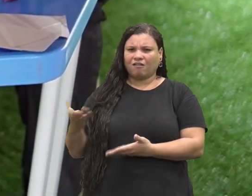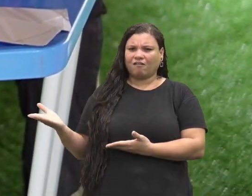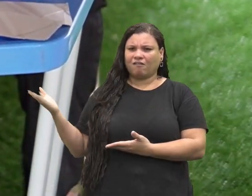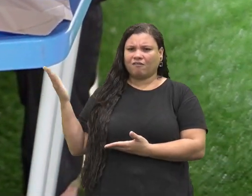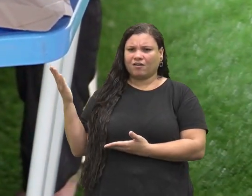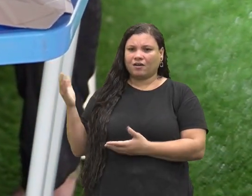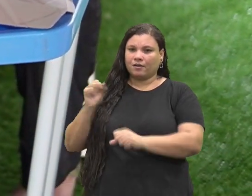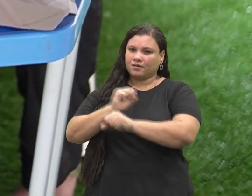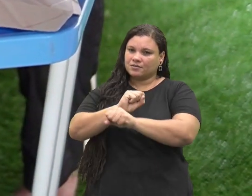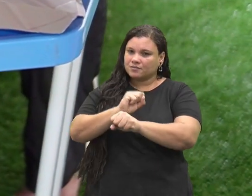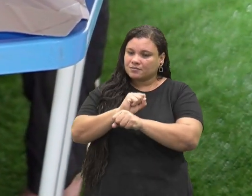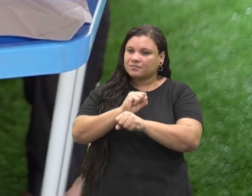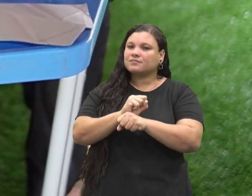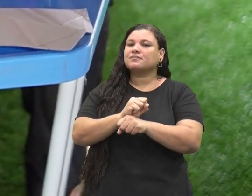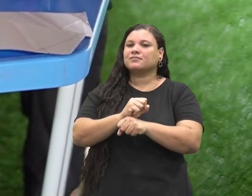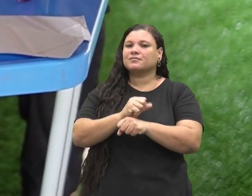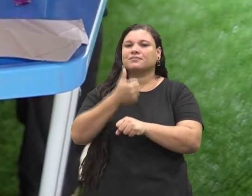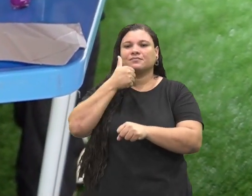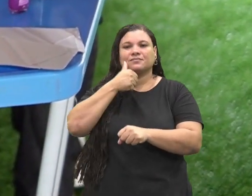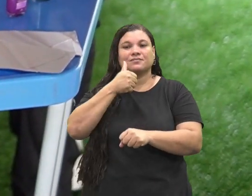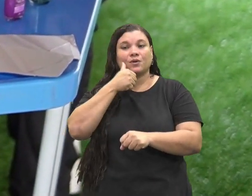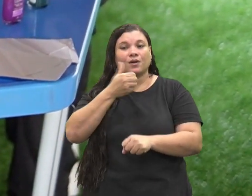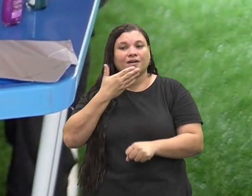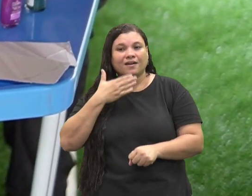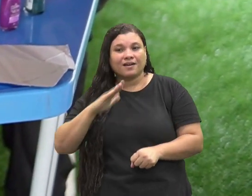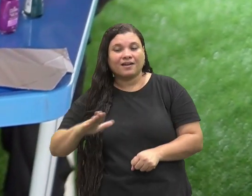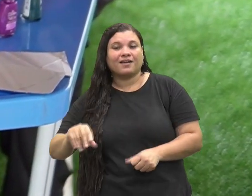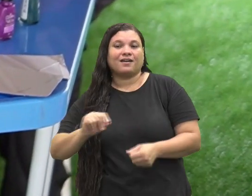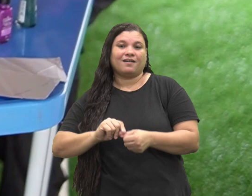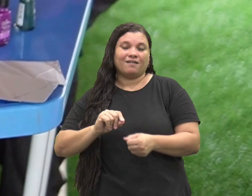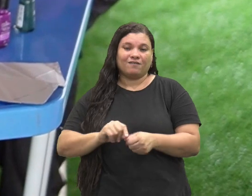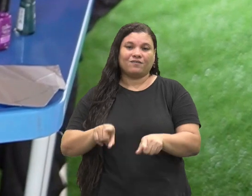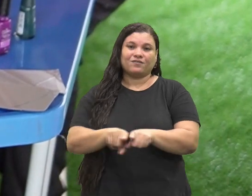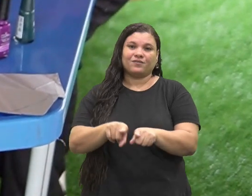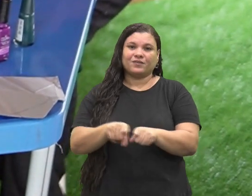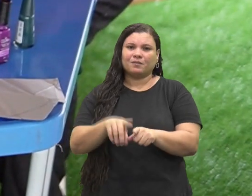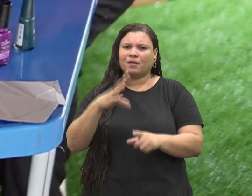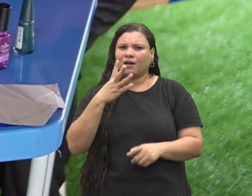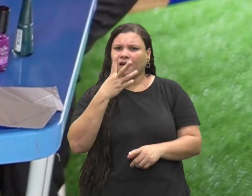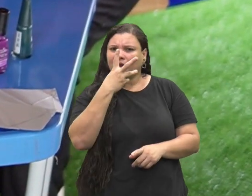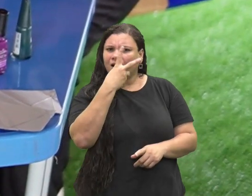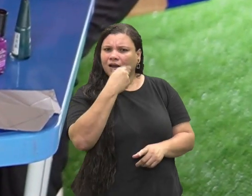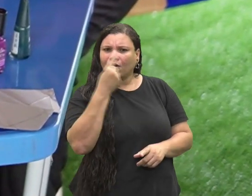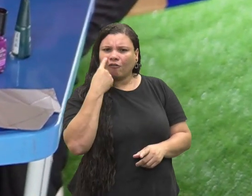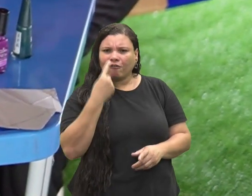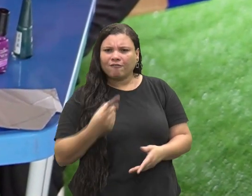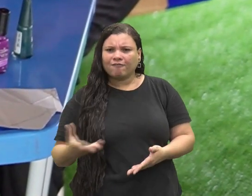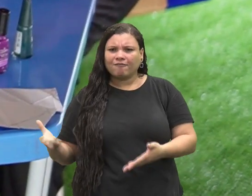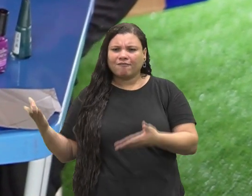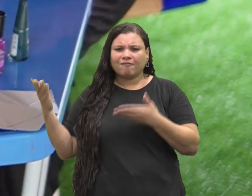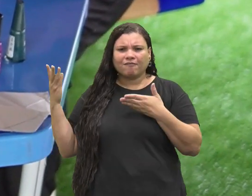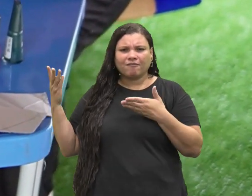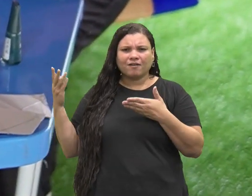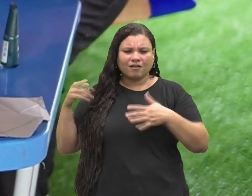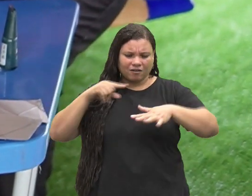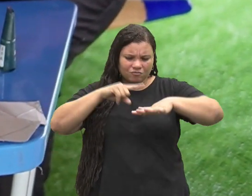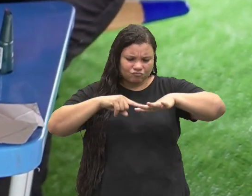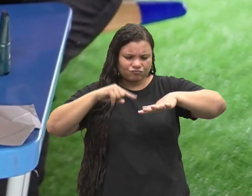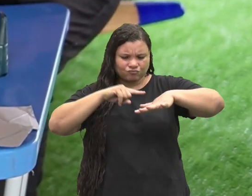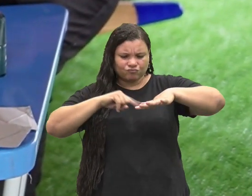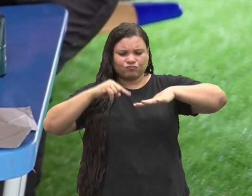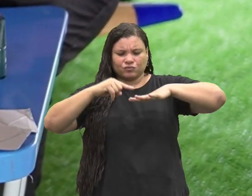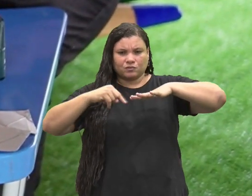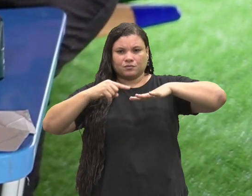Vamos esperar a Sofia. O da Sofia tá lindo também. Nossa, ela tem uma coordenação motora tem. Muito